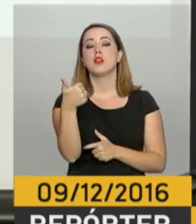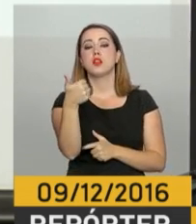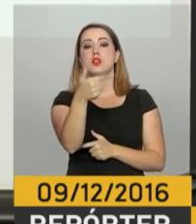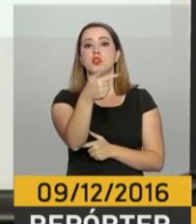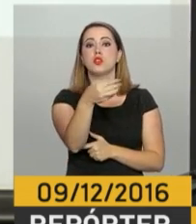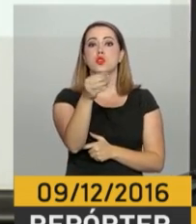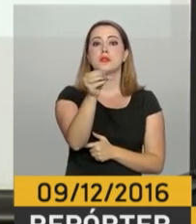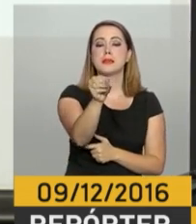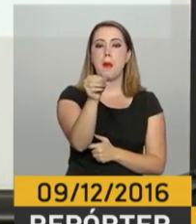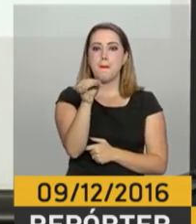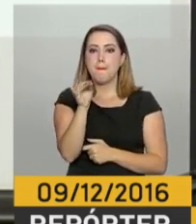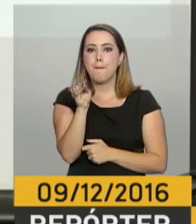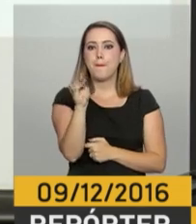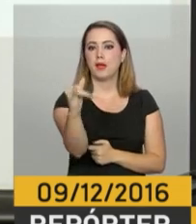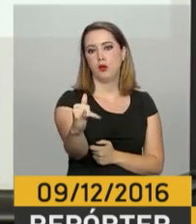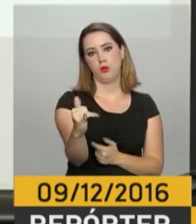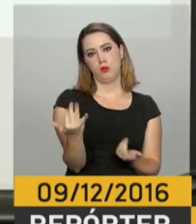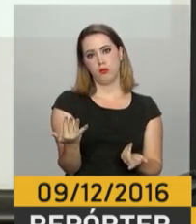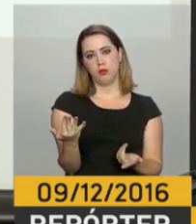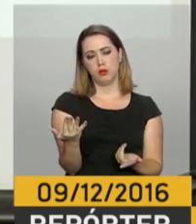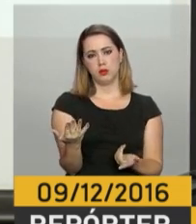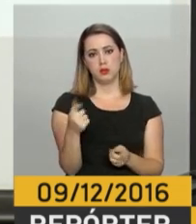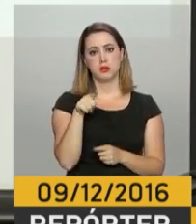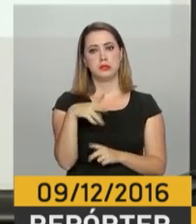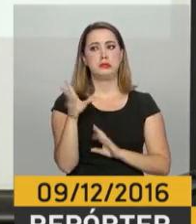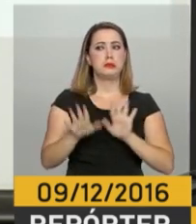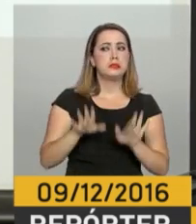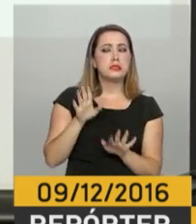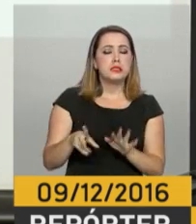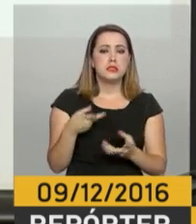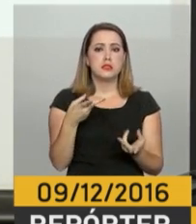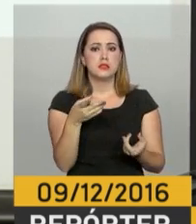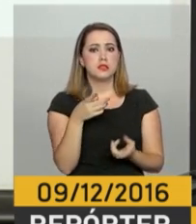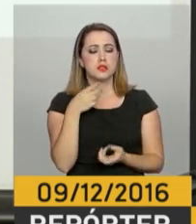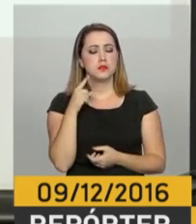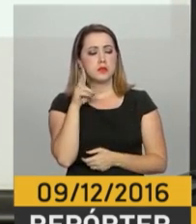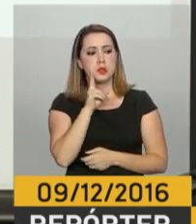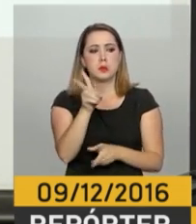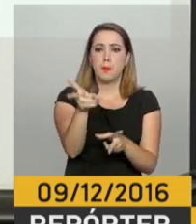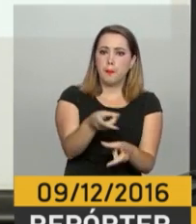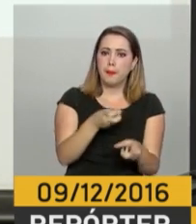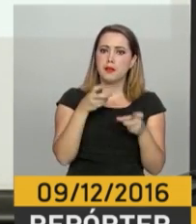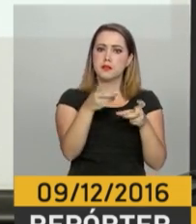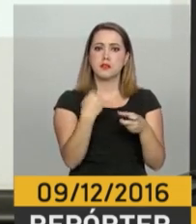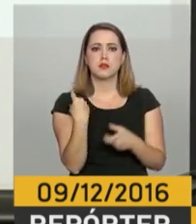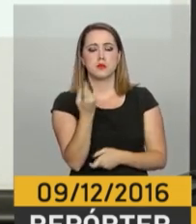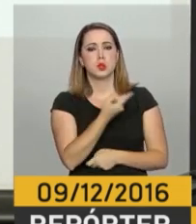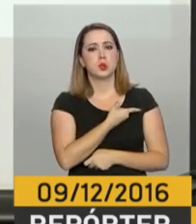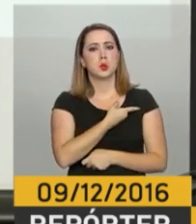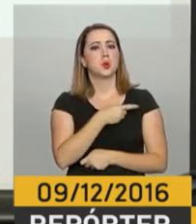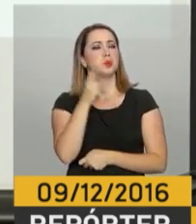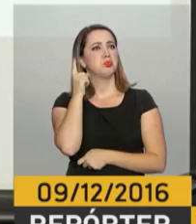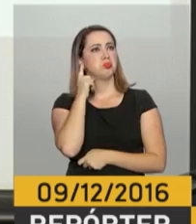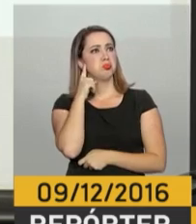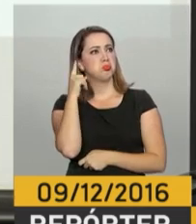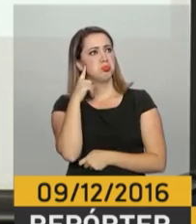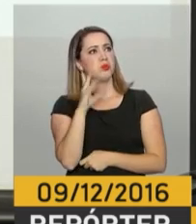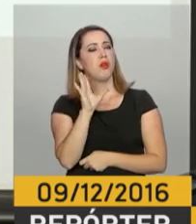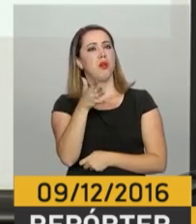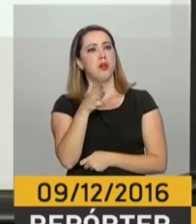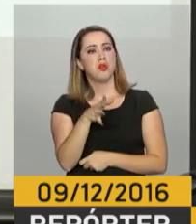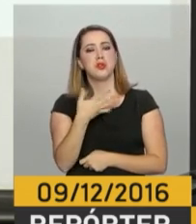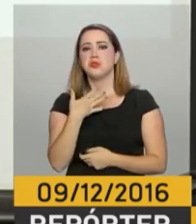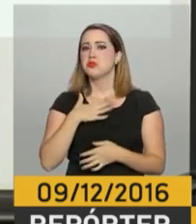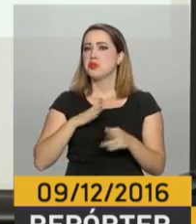e 500 milhões. E de vez em quando, senador Eunício, eu começo a perceber que os nossos ouvidos se acostumam aos bilhões,